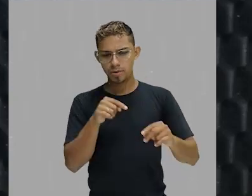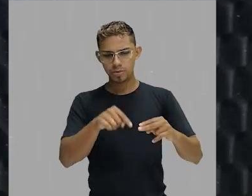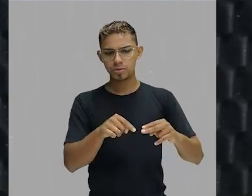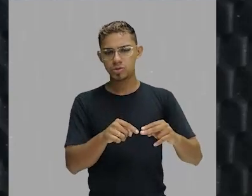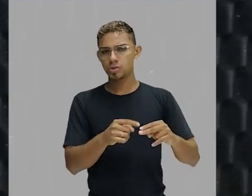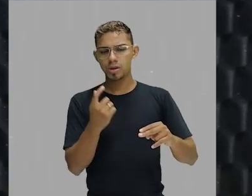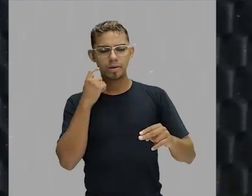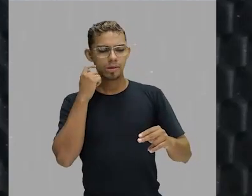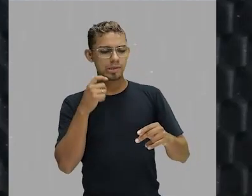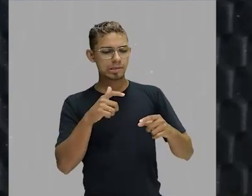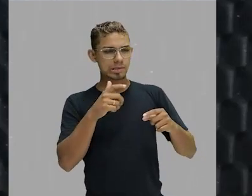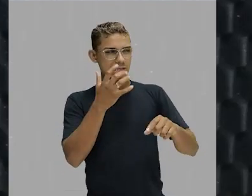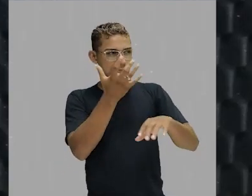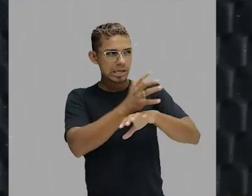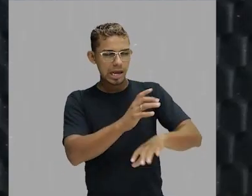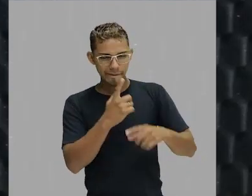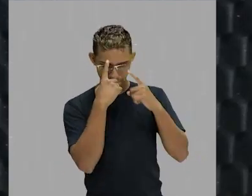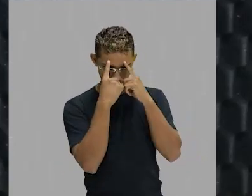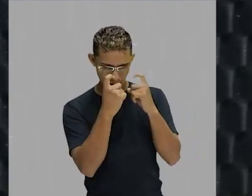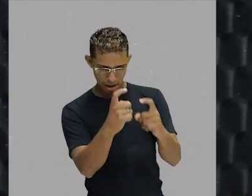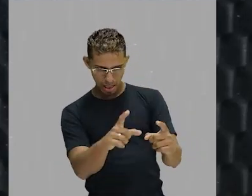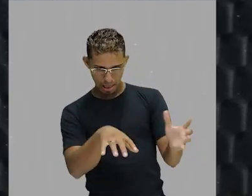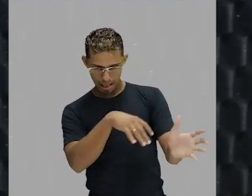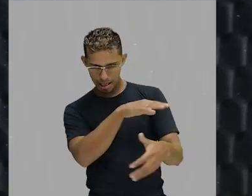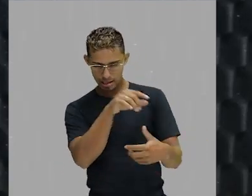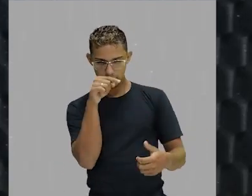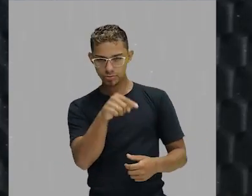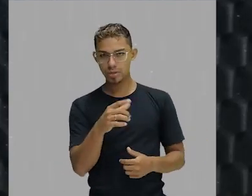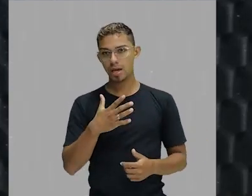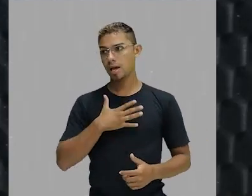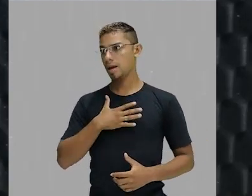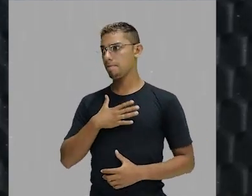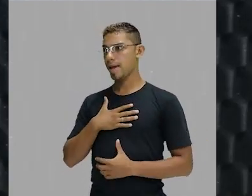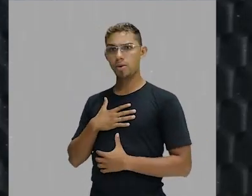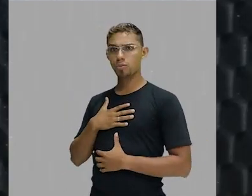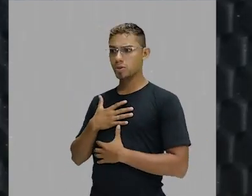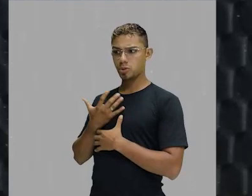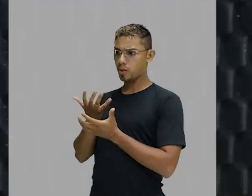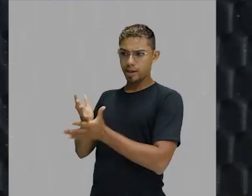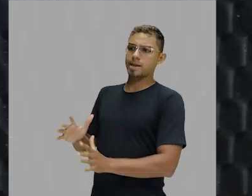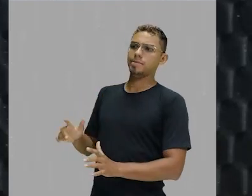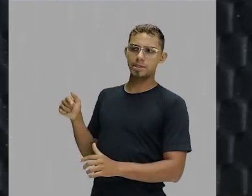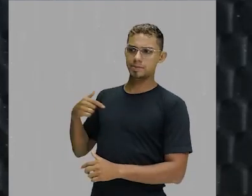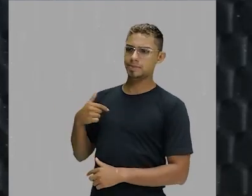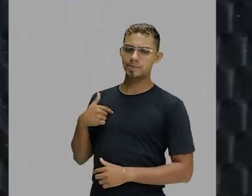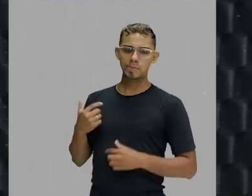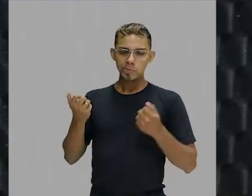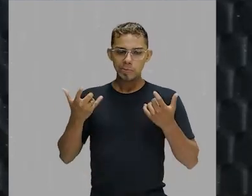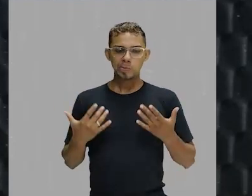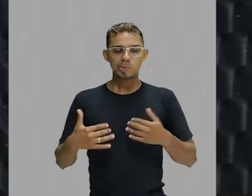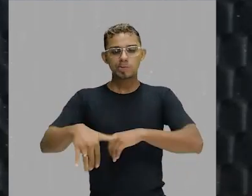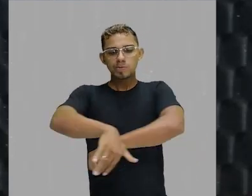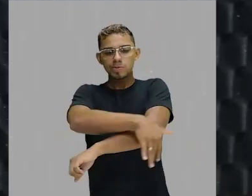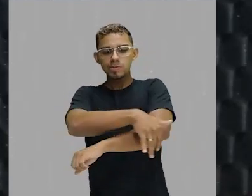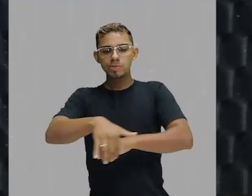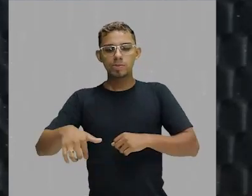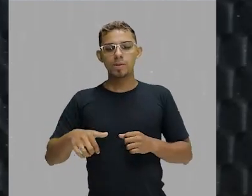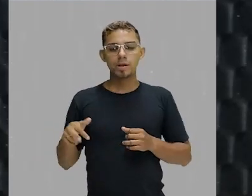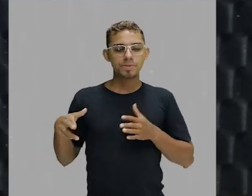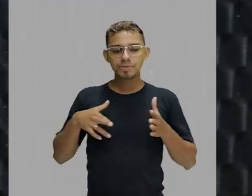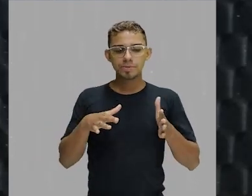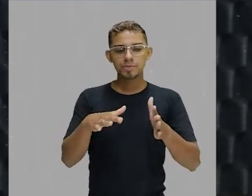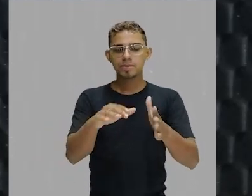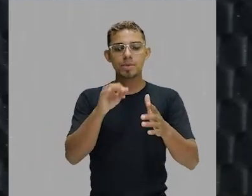uma matemática simples, né? Um exemplo desses locais públicos: ruas, estradas, rios,